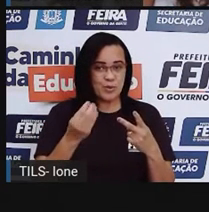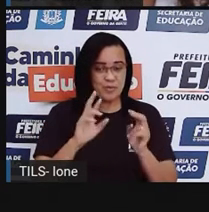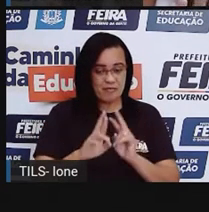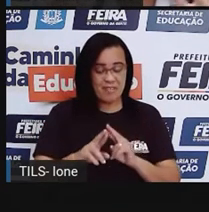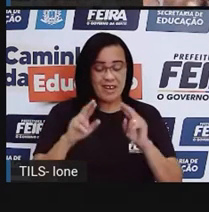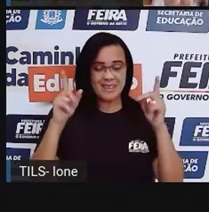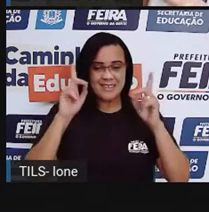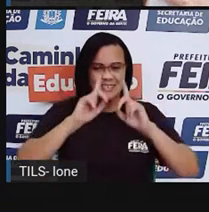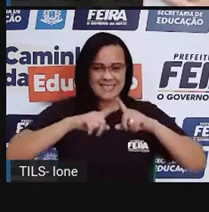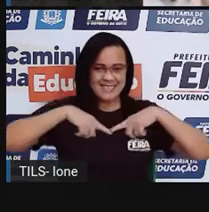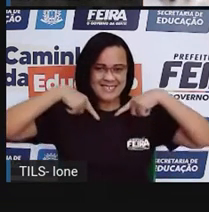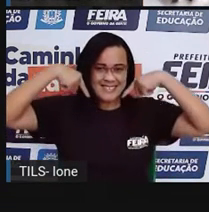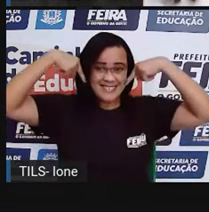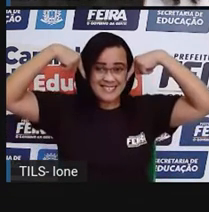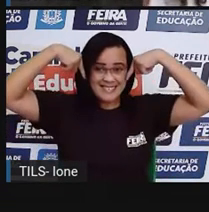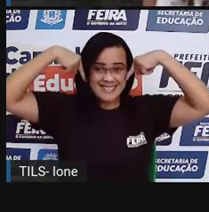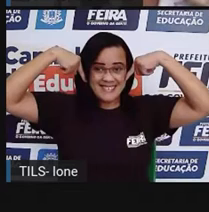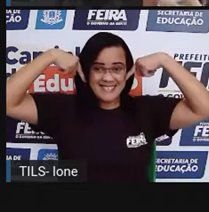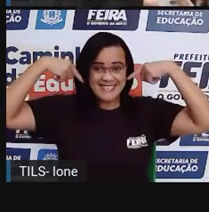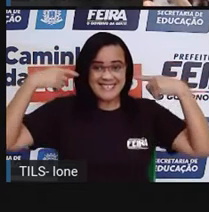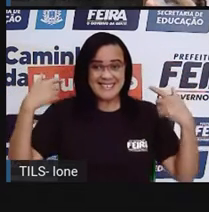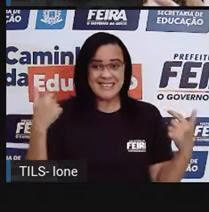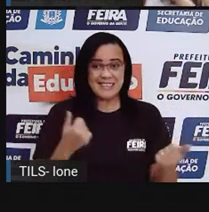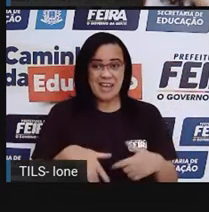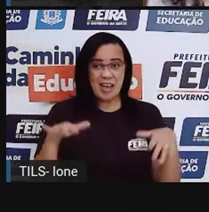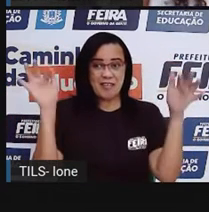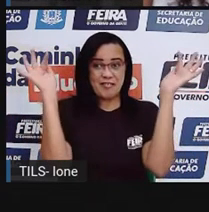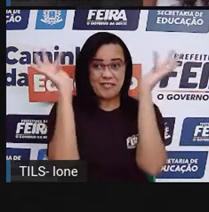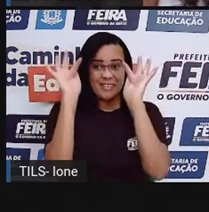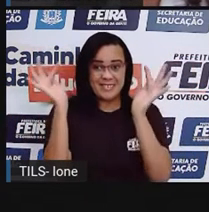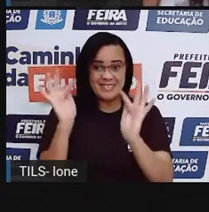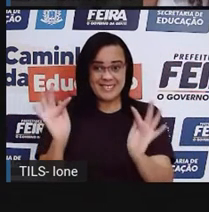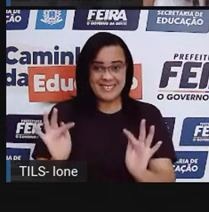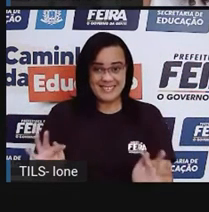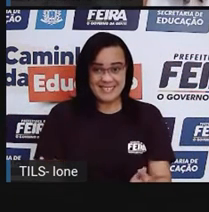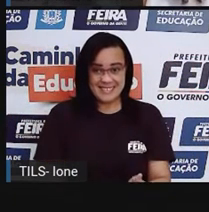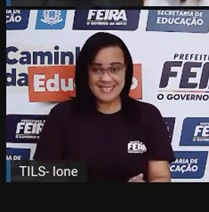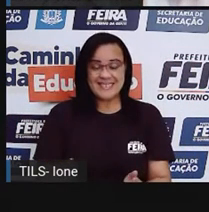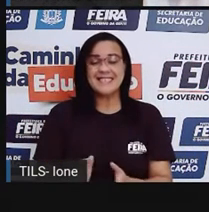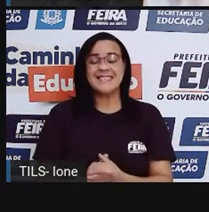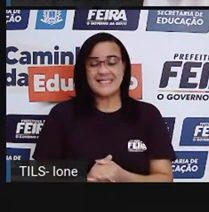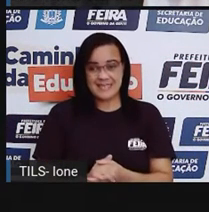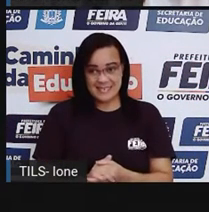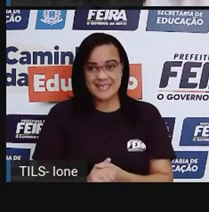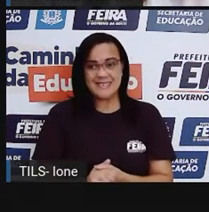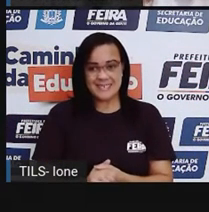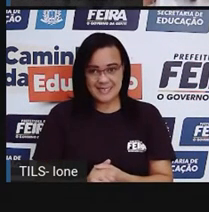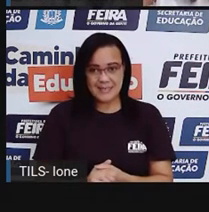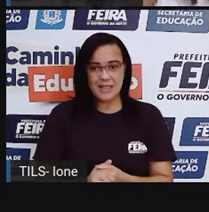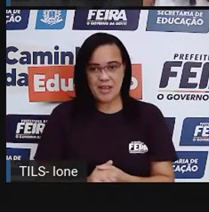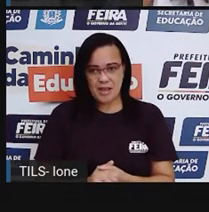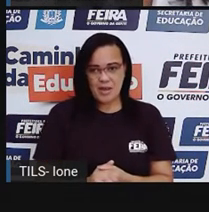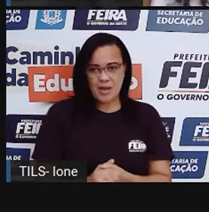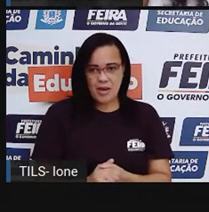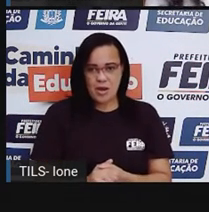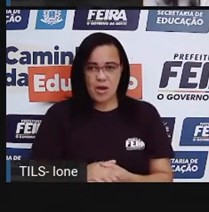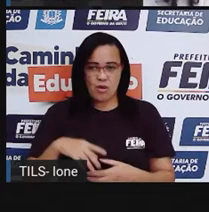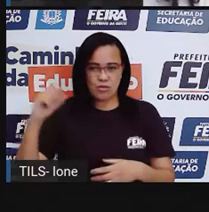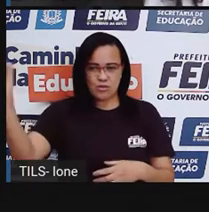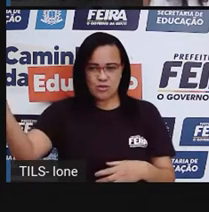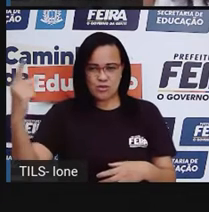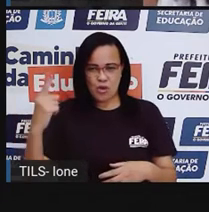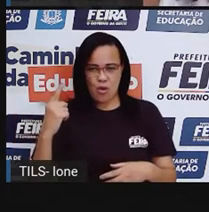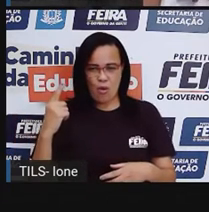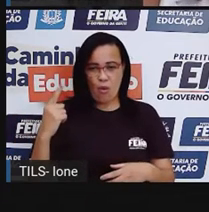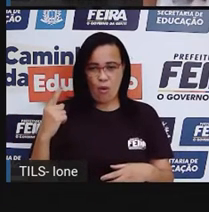sorrisão aberto. Chega a gente ver os dentes, né? Ela tá com um sorriso. Não, né? Parece que ela está ali, ó, feliz no pôr do sol,